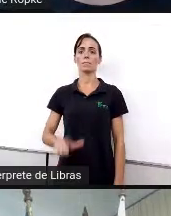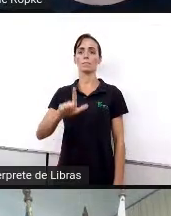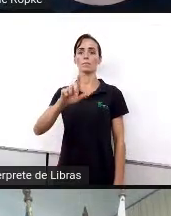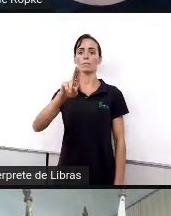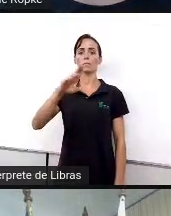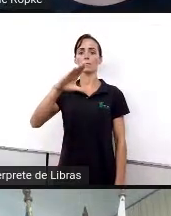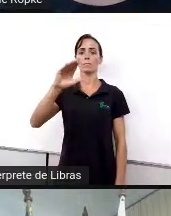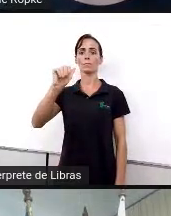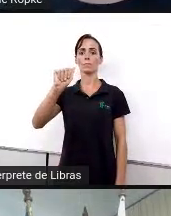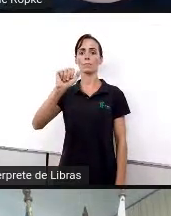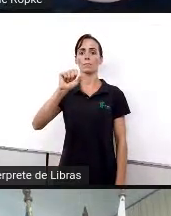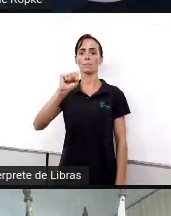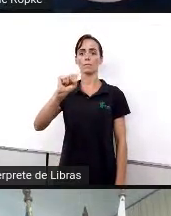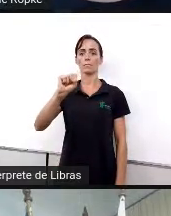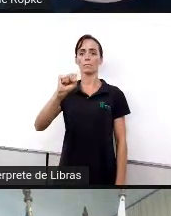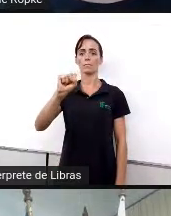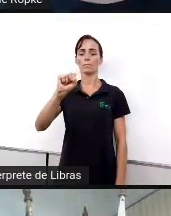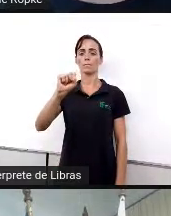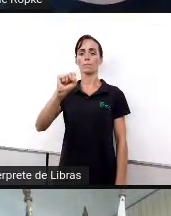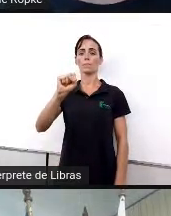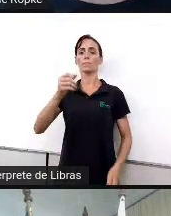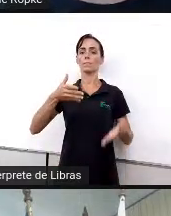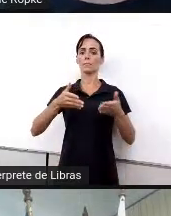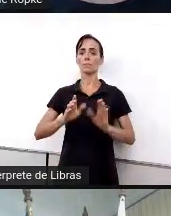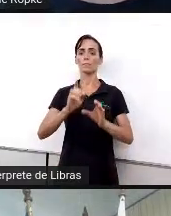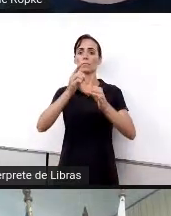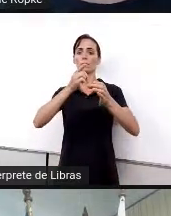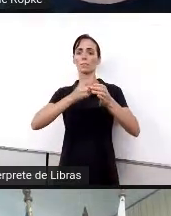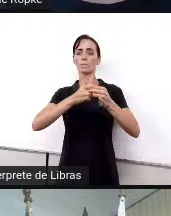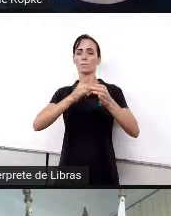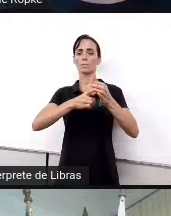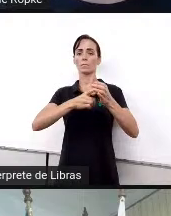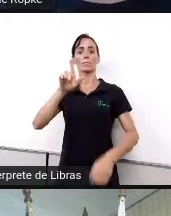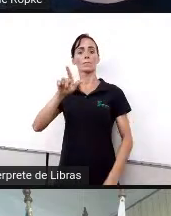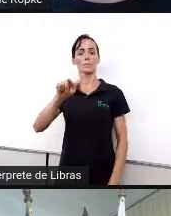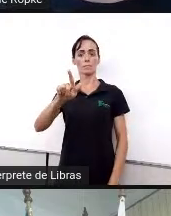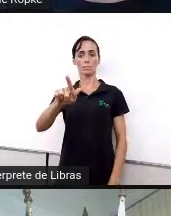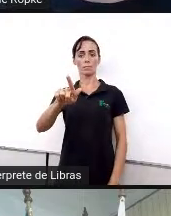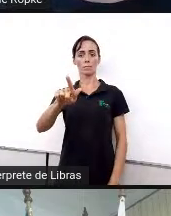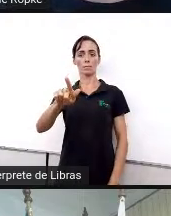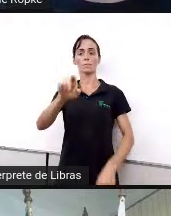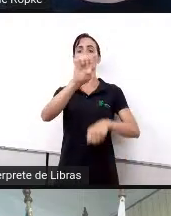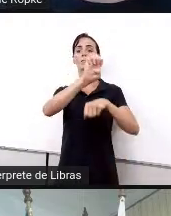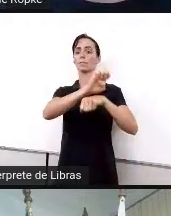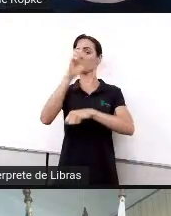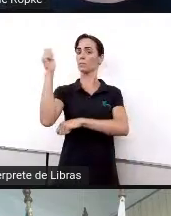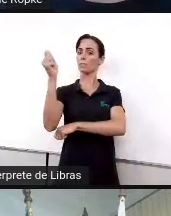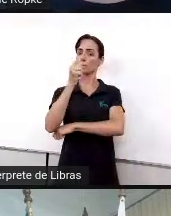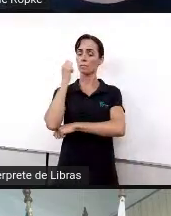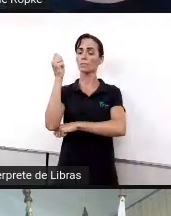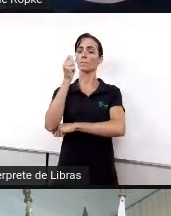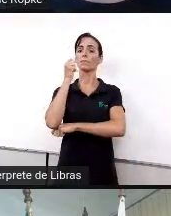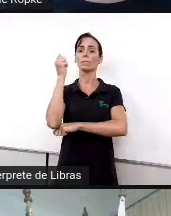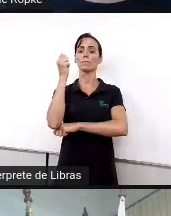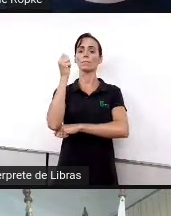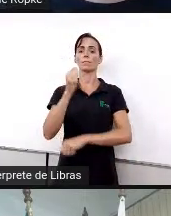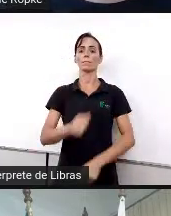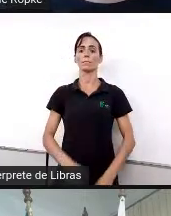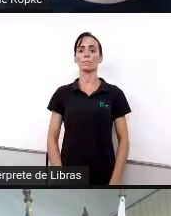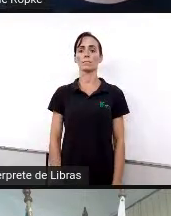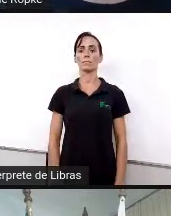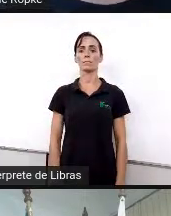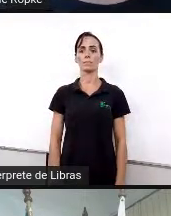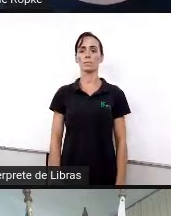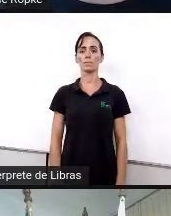Lucas Sontag, natural da cidade de Giruá, estado do Rio Grande do Sul.